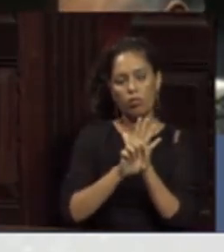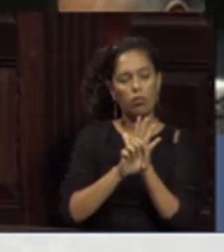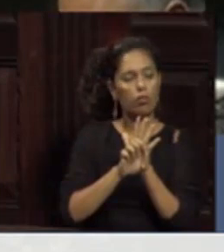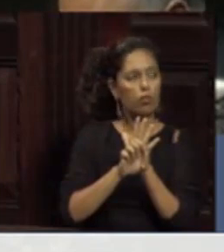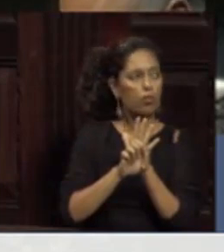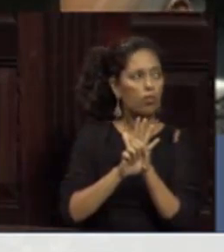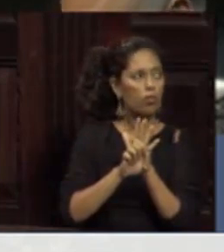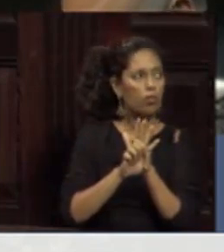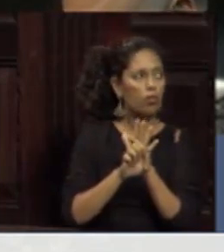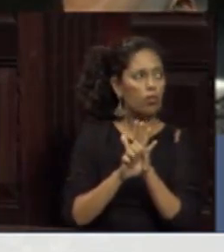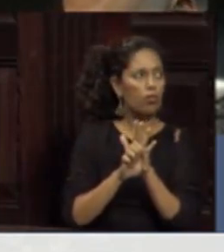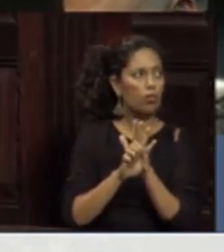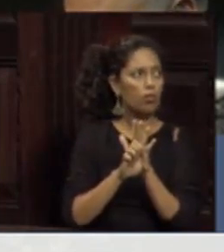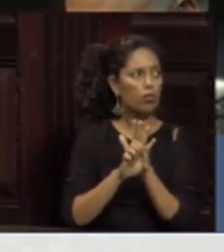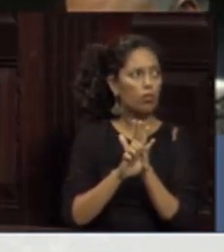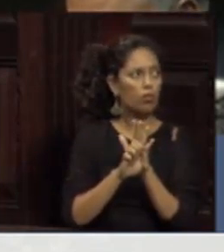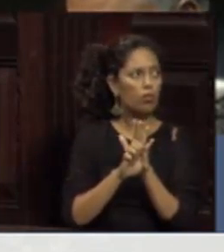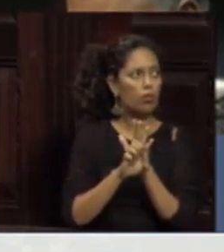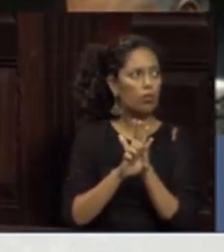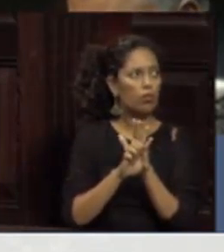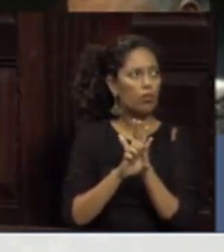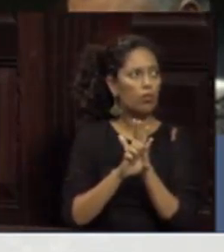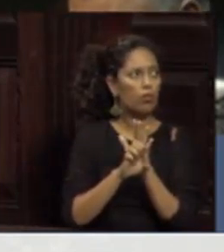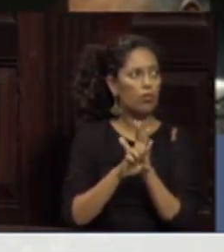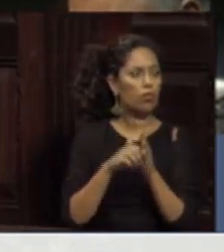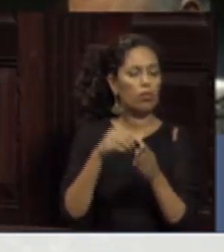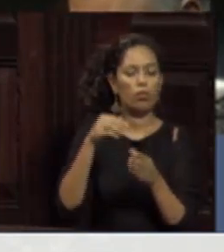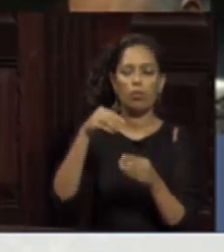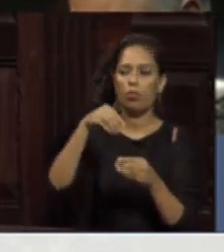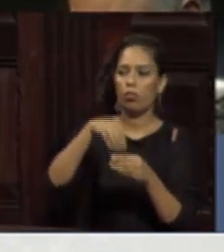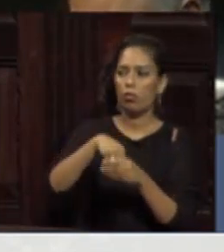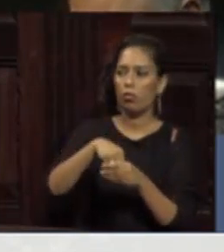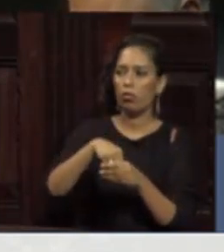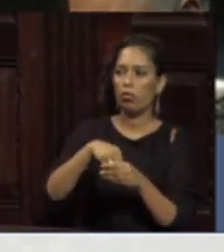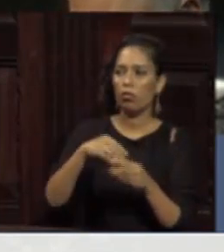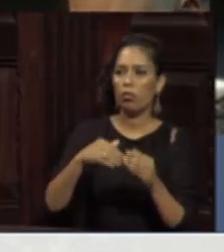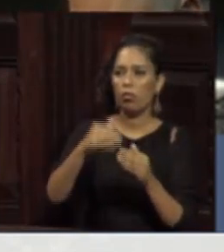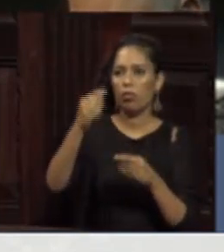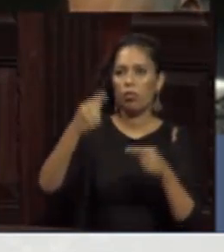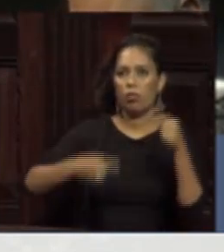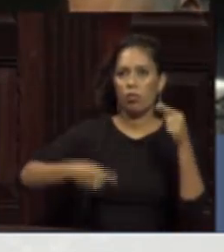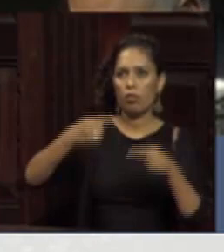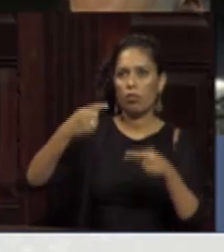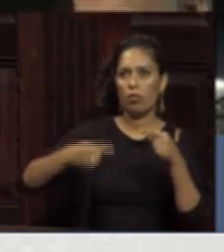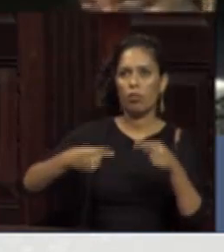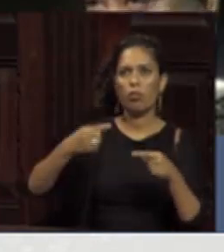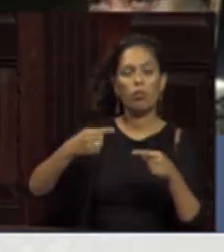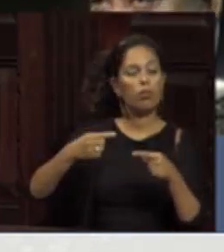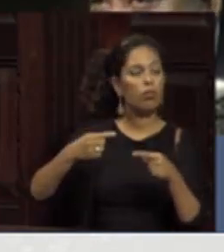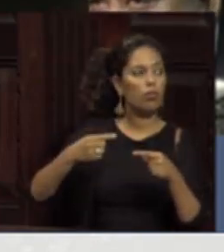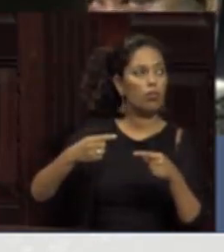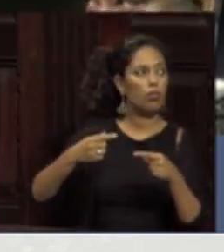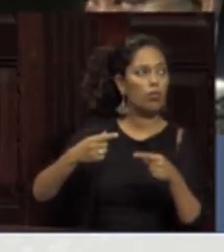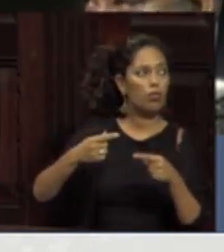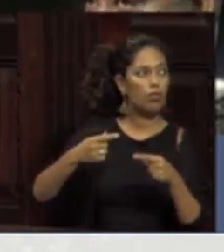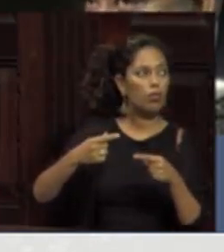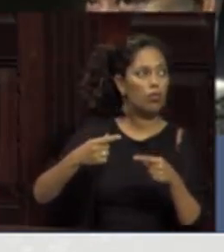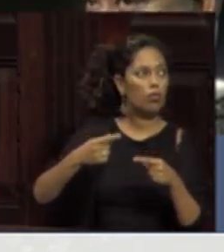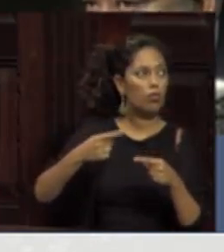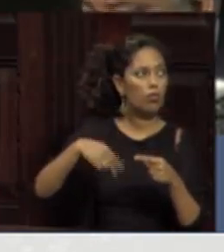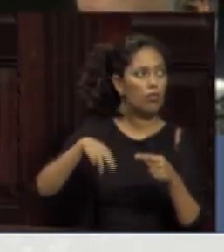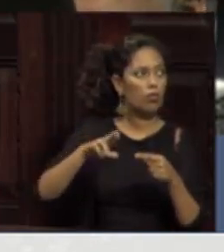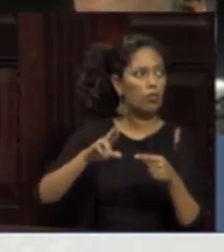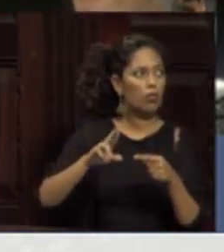Justiça. Senhores que aprovam, permaneçam como estão. Aprovado. Em votação, projeto assim emendado. Senhores que aprovam, permaneçam como